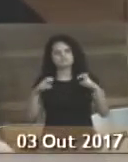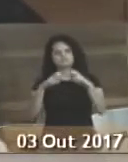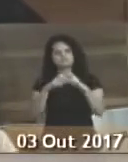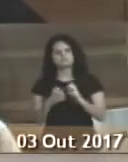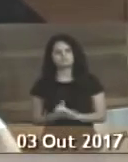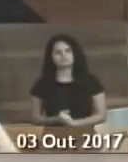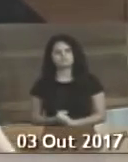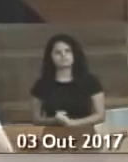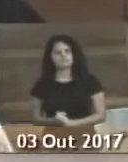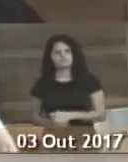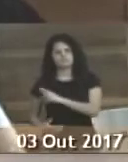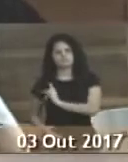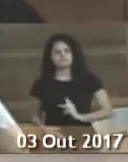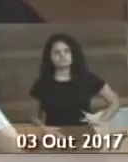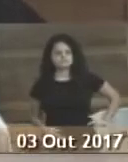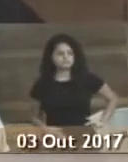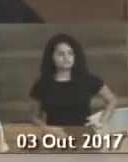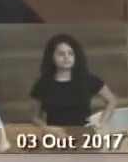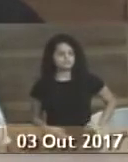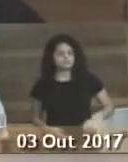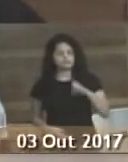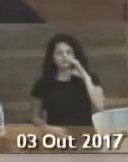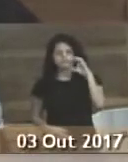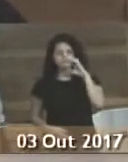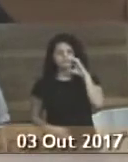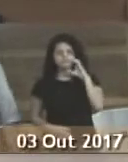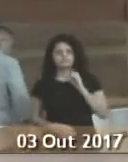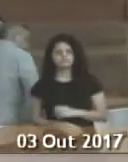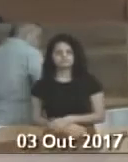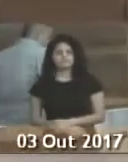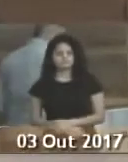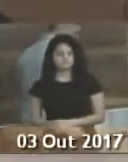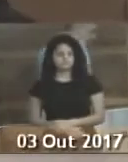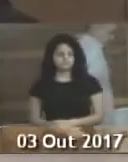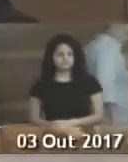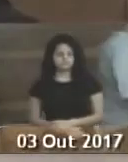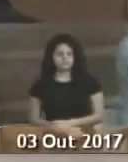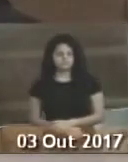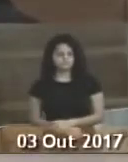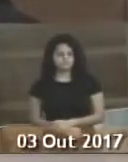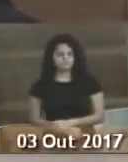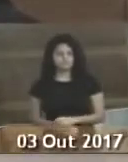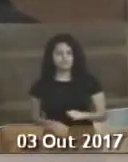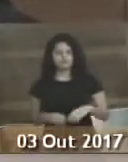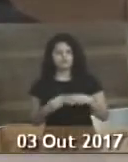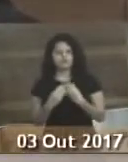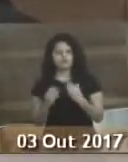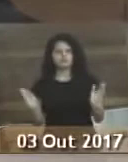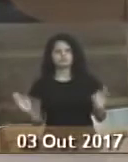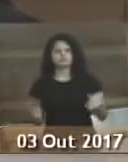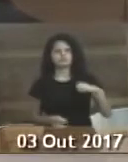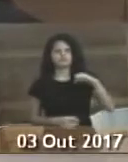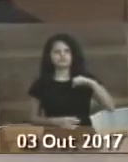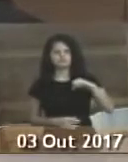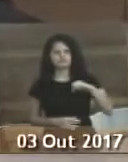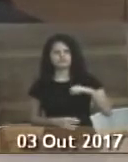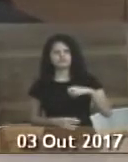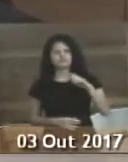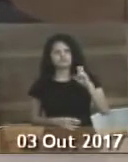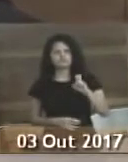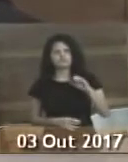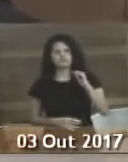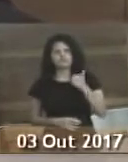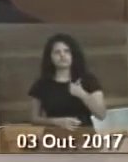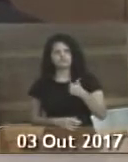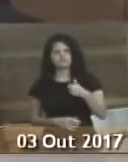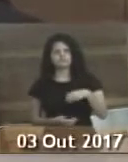sob a presidência do vereador Canindé do Social, que logo deu início aos trabalhos, declarando aberta às 9 horas e 51 minutos. A